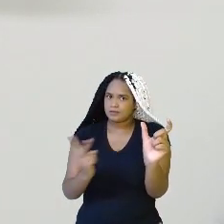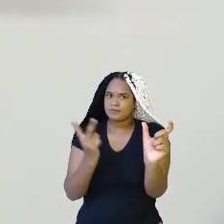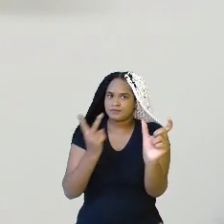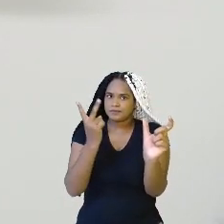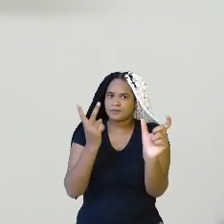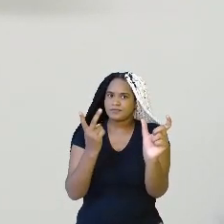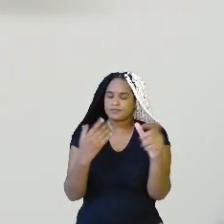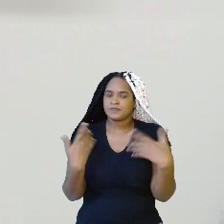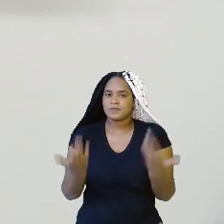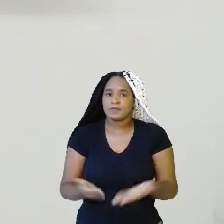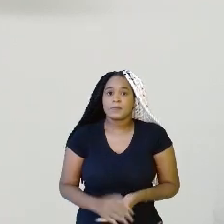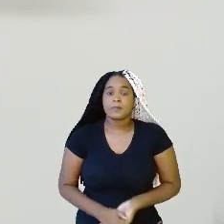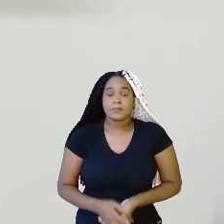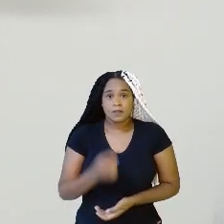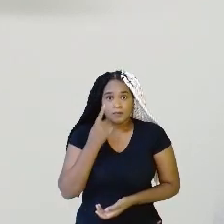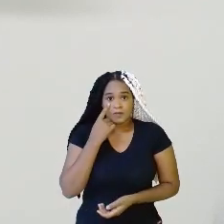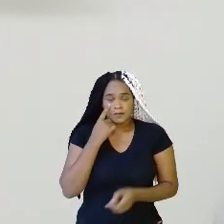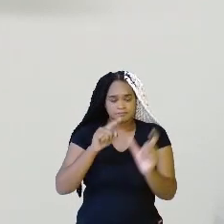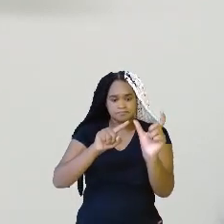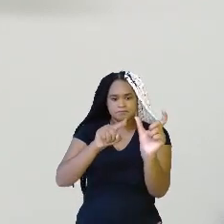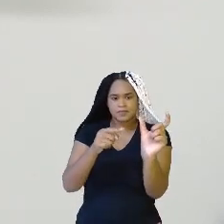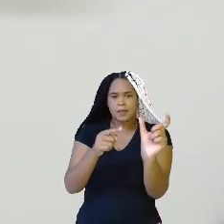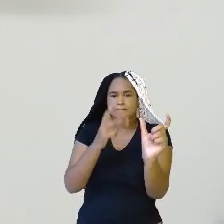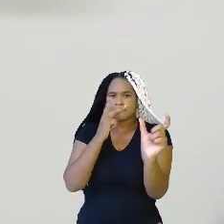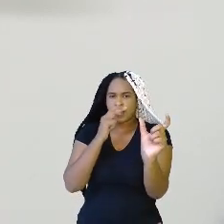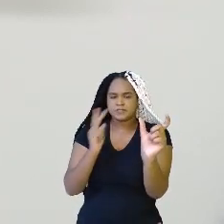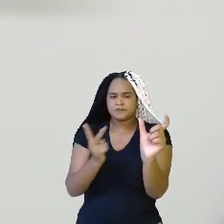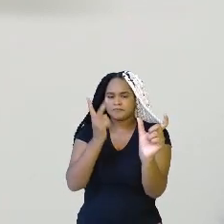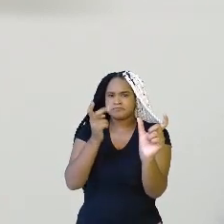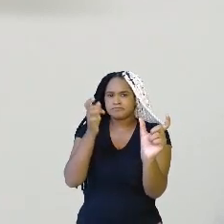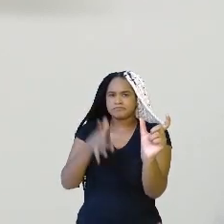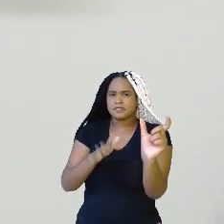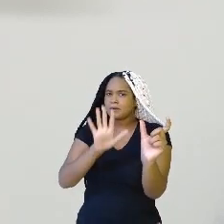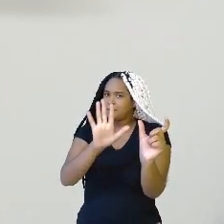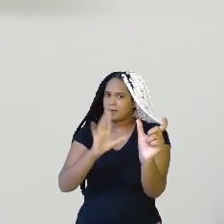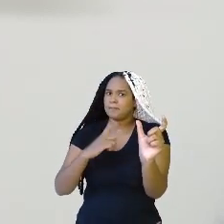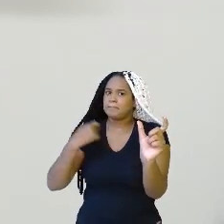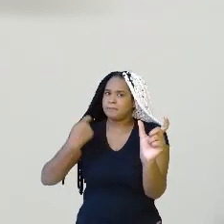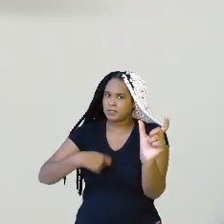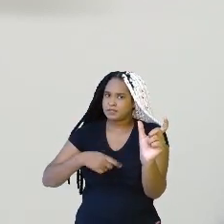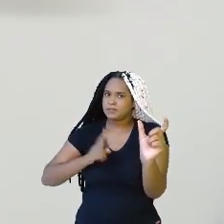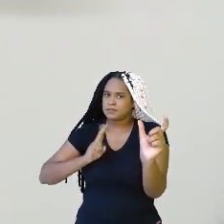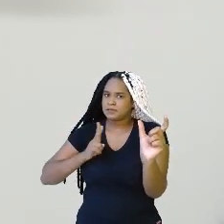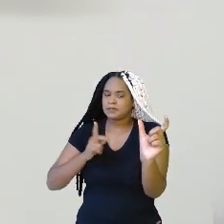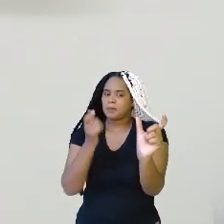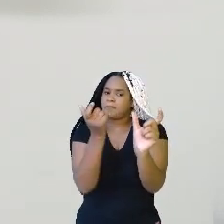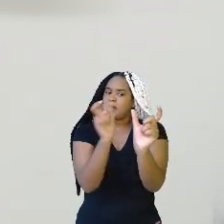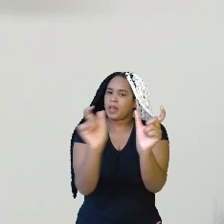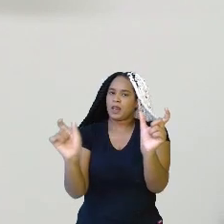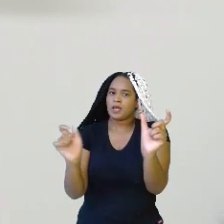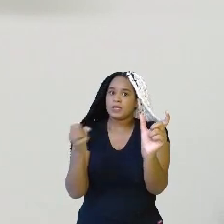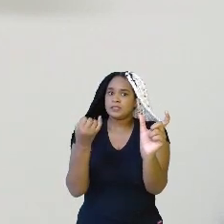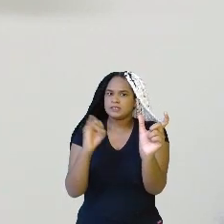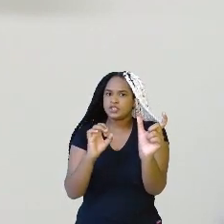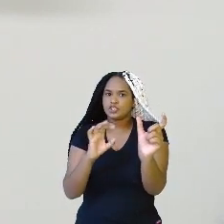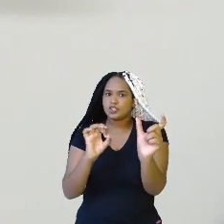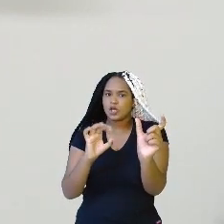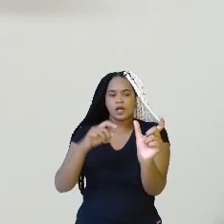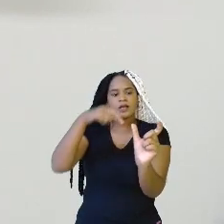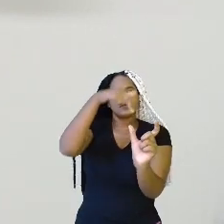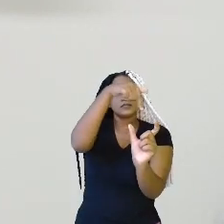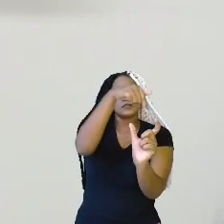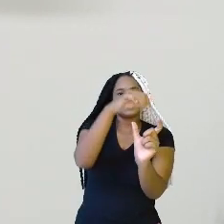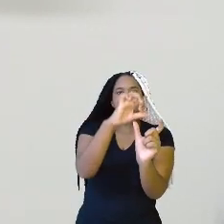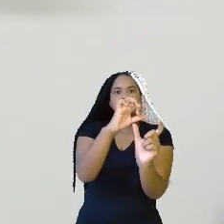Aparentemente, ele pode ter menos valor, mas ele precisa existir. Se você chegar com os